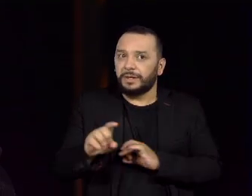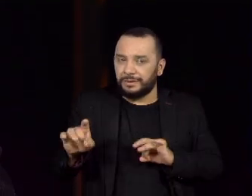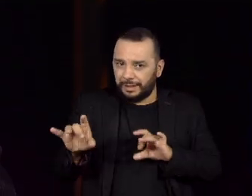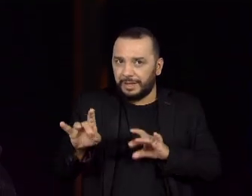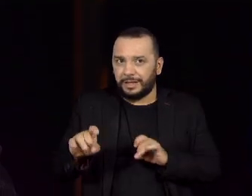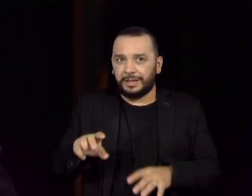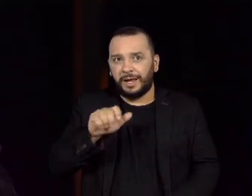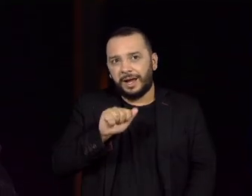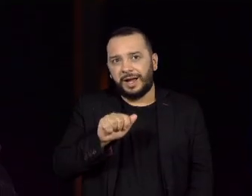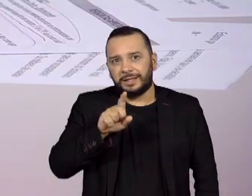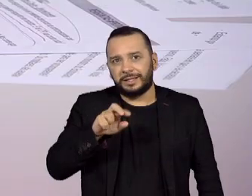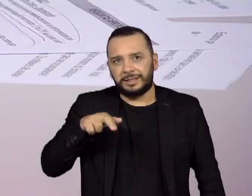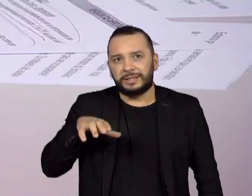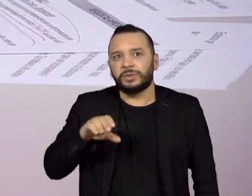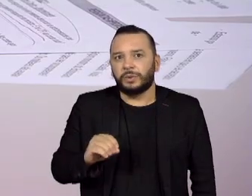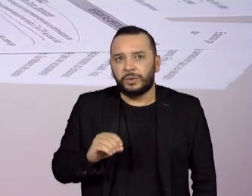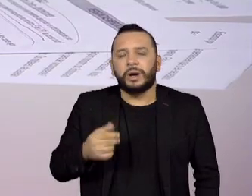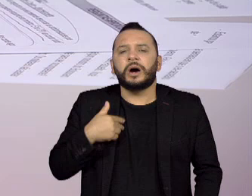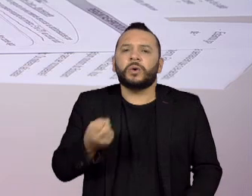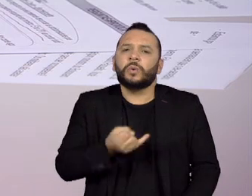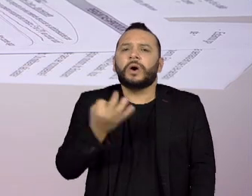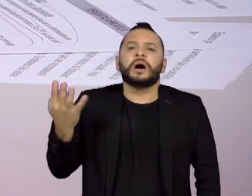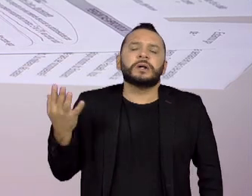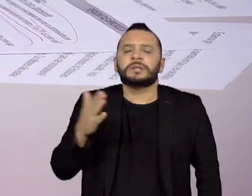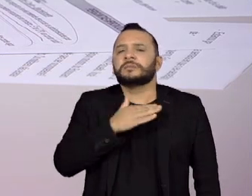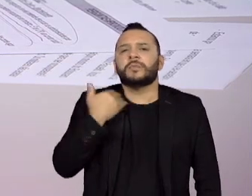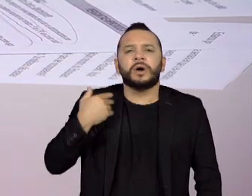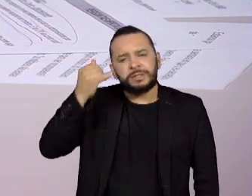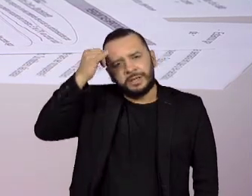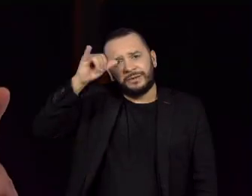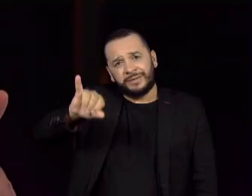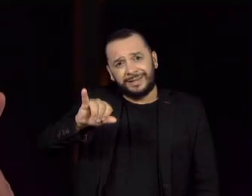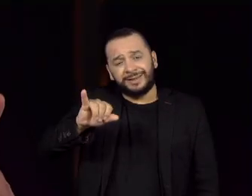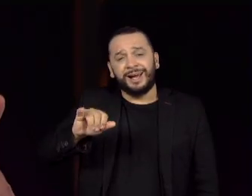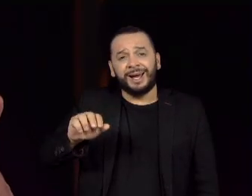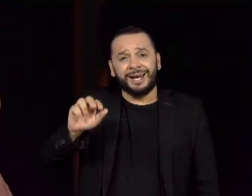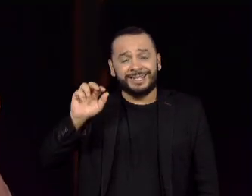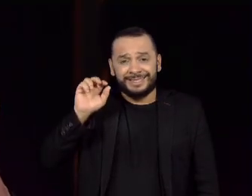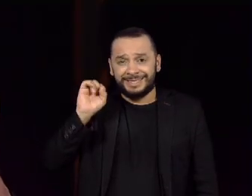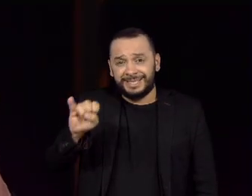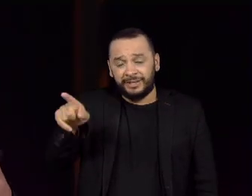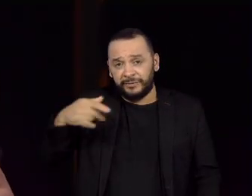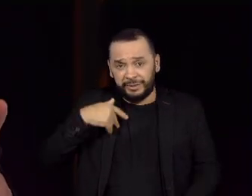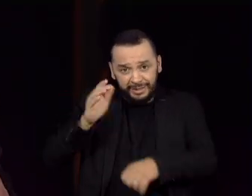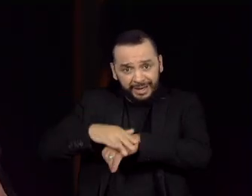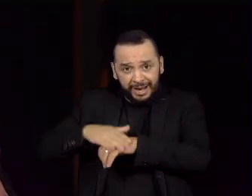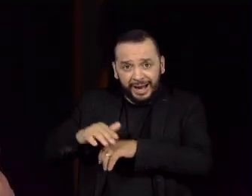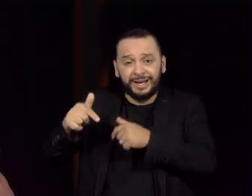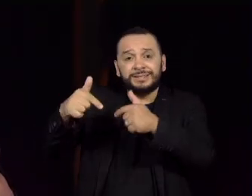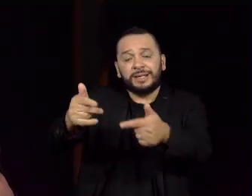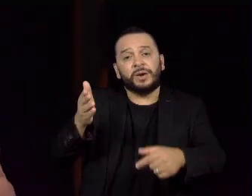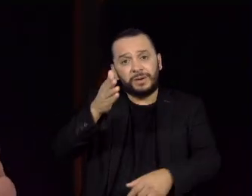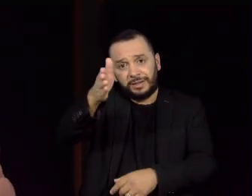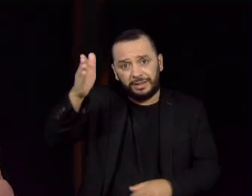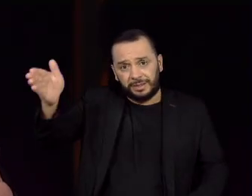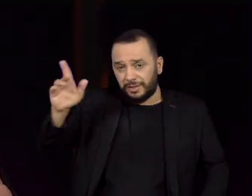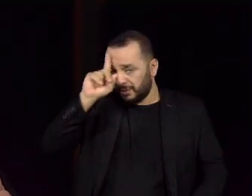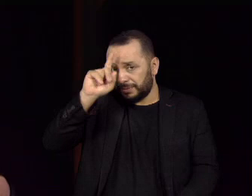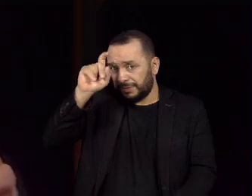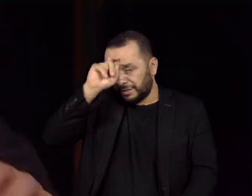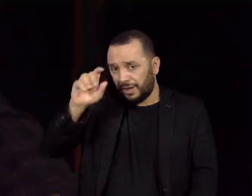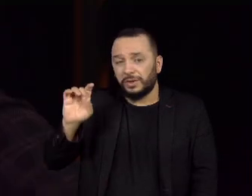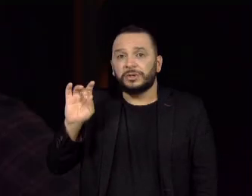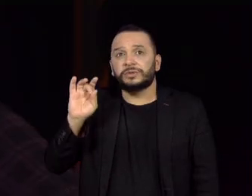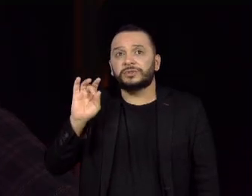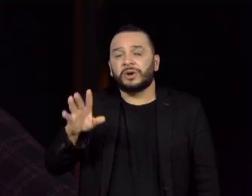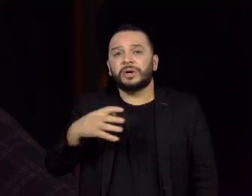do Adriano Queiroz. Quantas mortes poderiam ser evitadas sem a sua determinação de ir para o hospital só quando